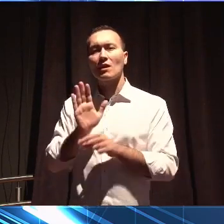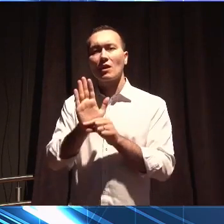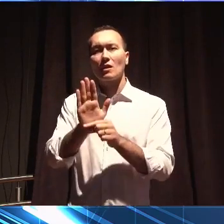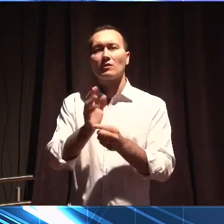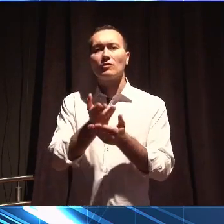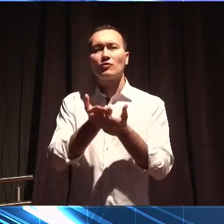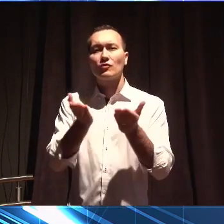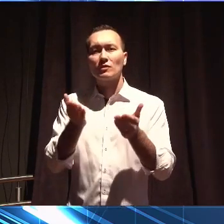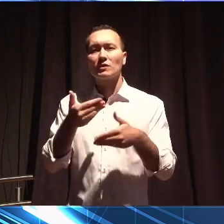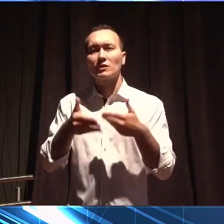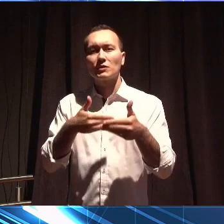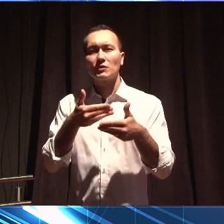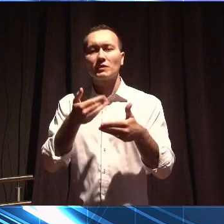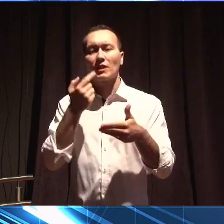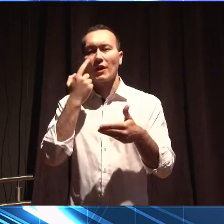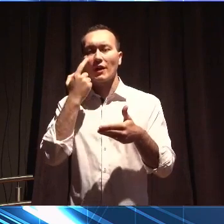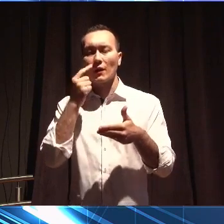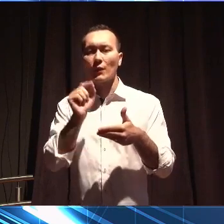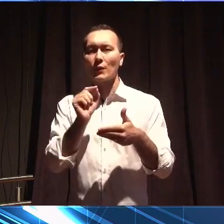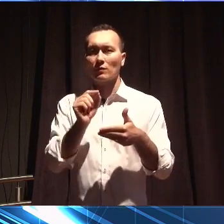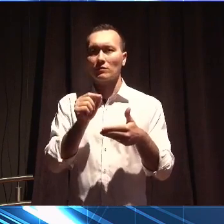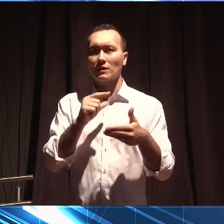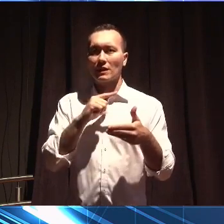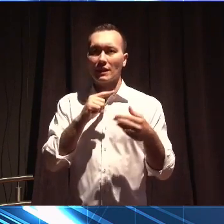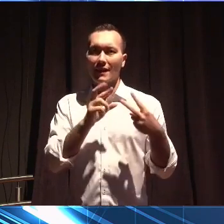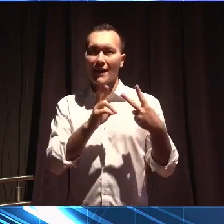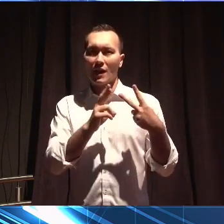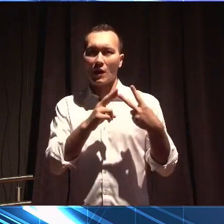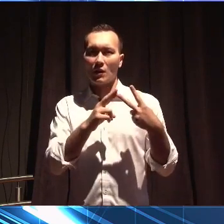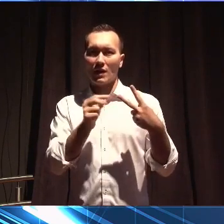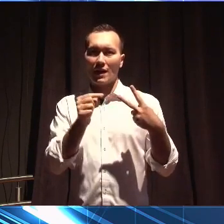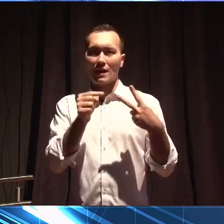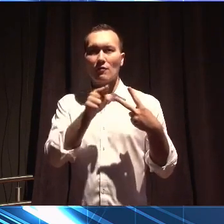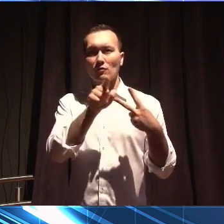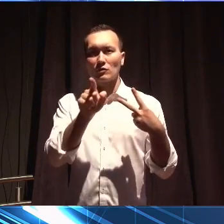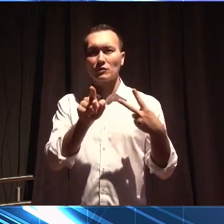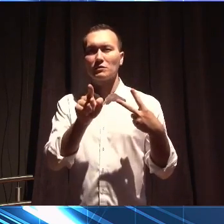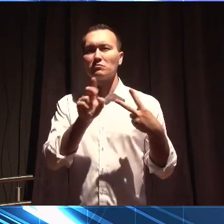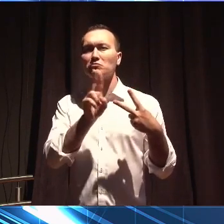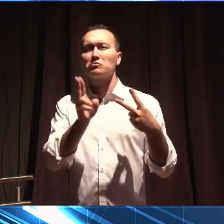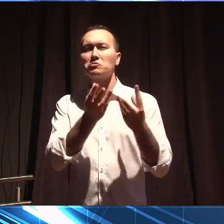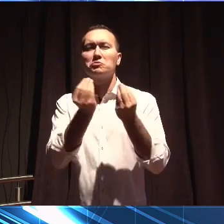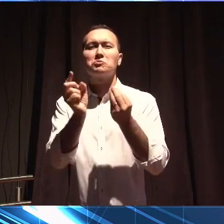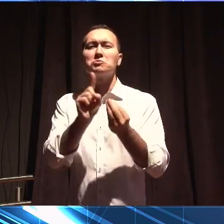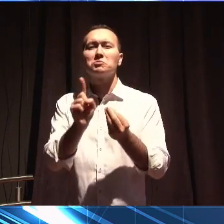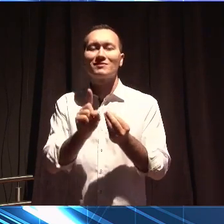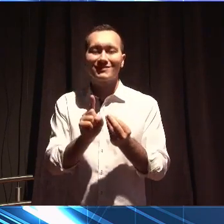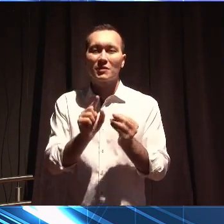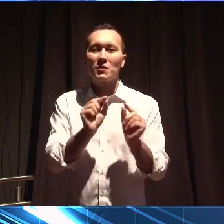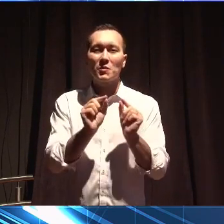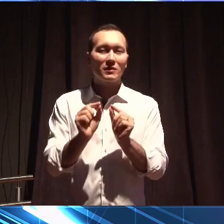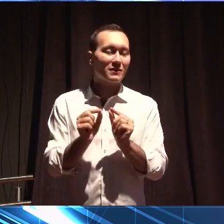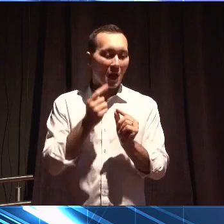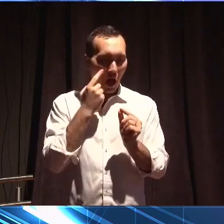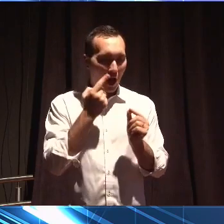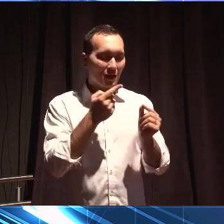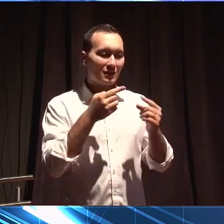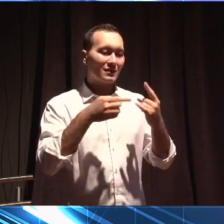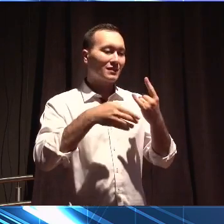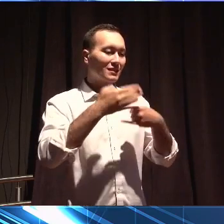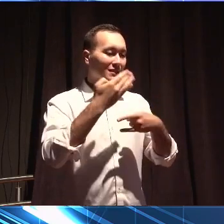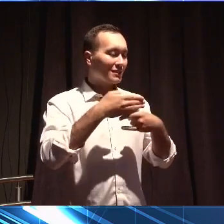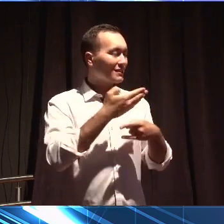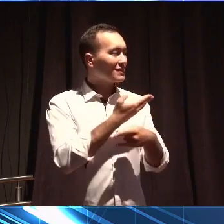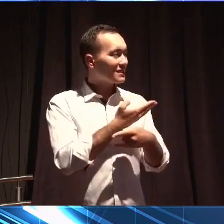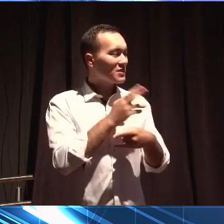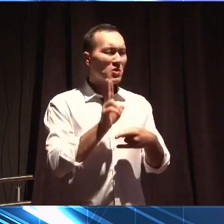nem todo mundo utiliza. Aqui a gente trouxe esse slide até com o Júlio, porque não tem cara que entende mais de economia do que